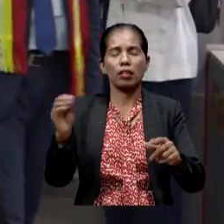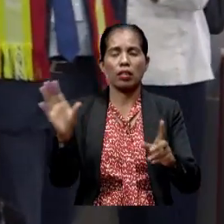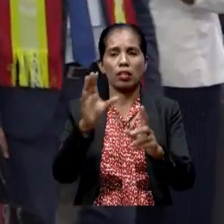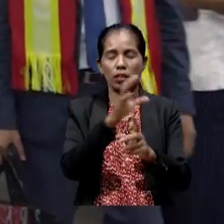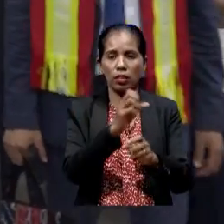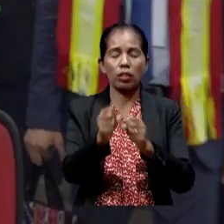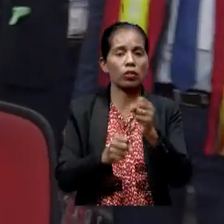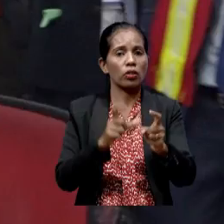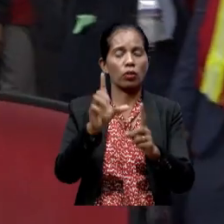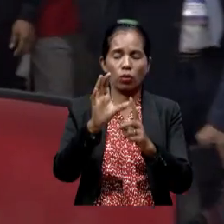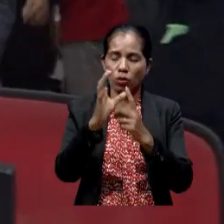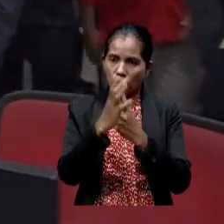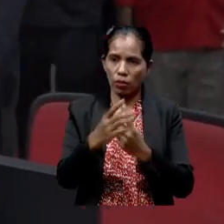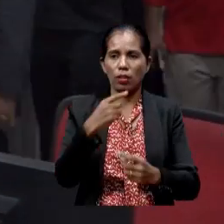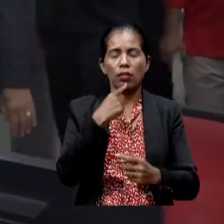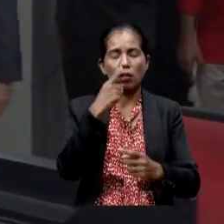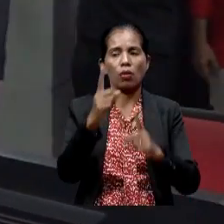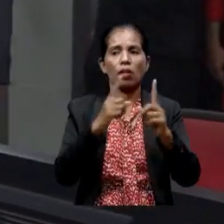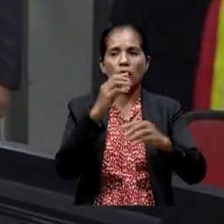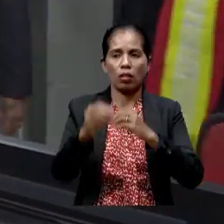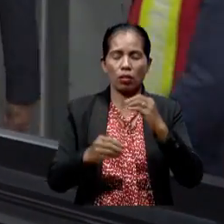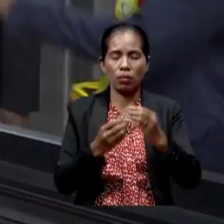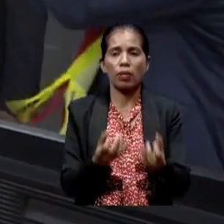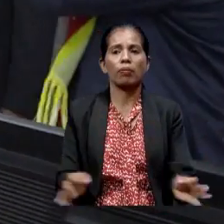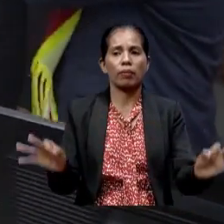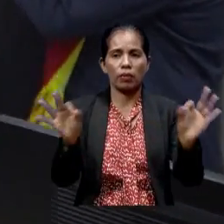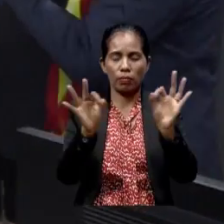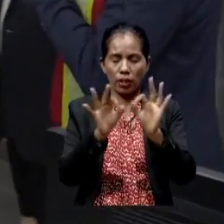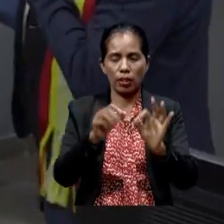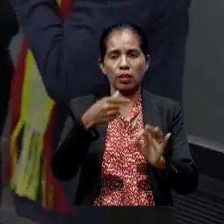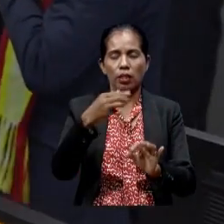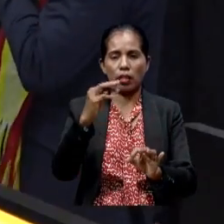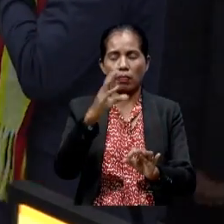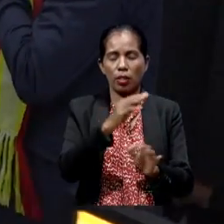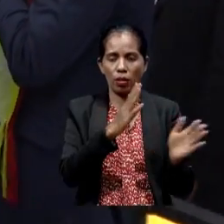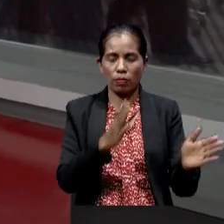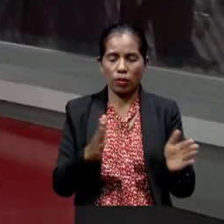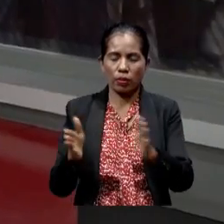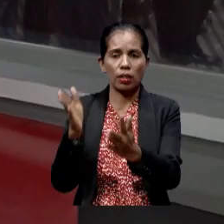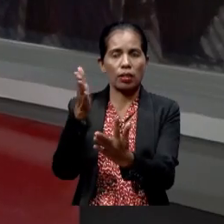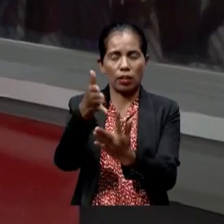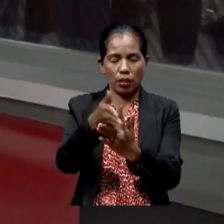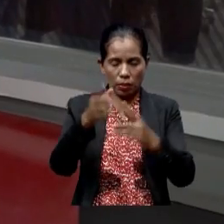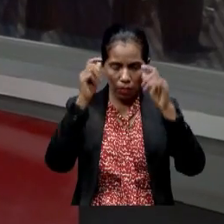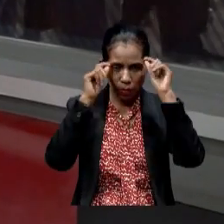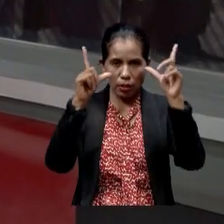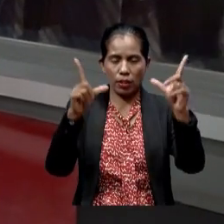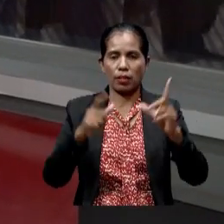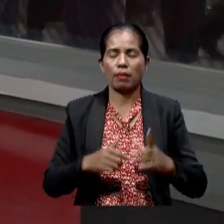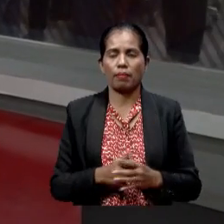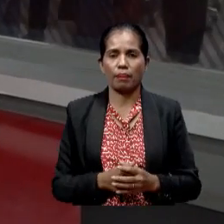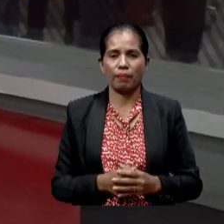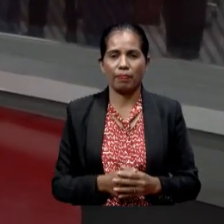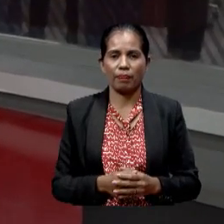sosiu-kultural ne, delegação de mos koalia kona-ba importánsia papél GMN ba prosesu adezaun Timor-Leste ASEAN. The